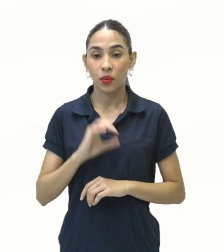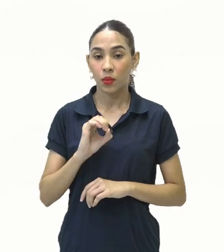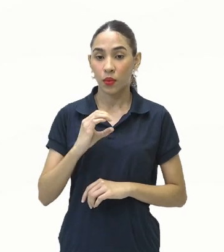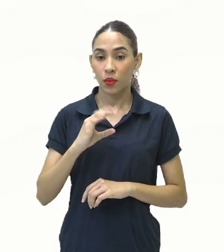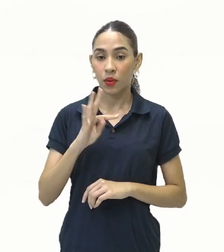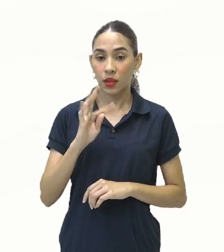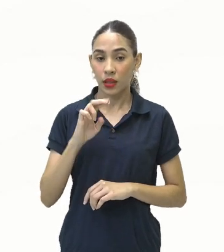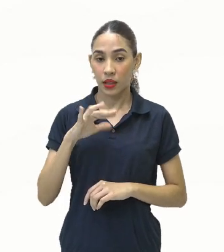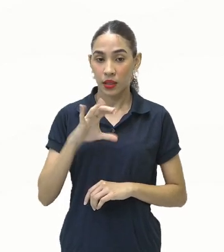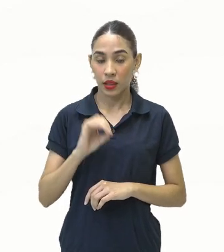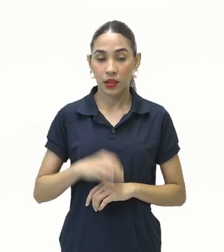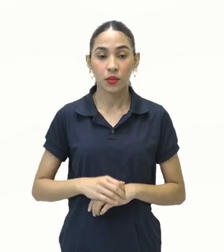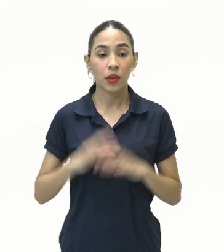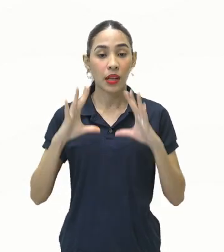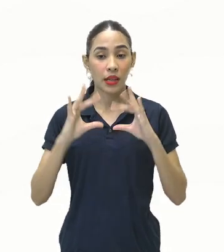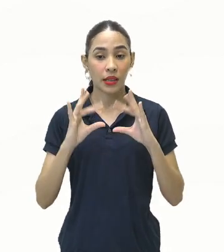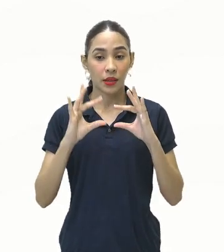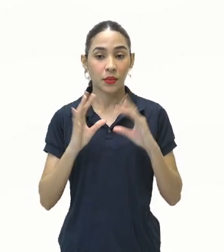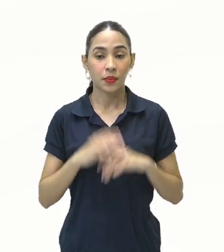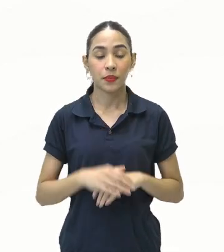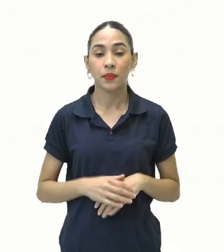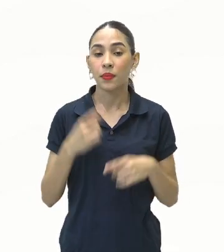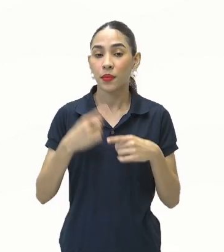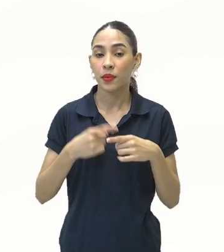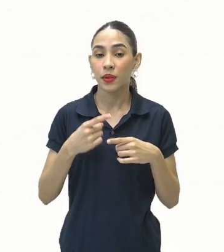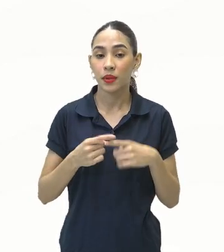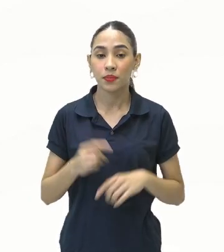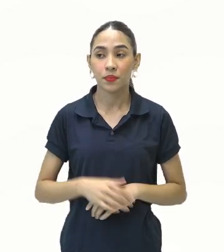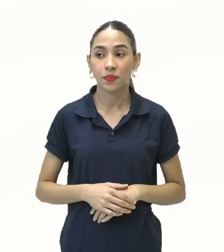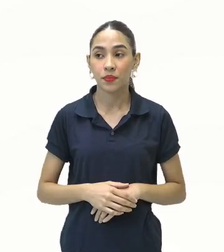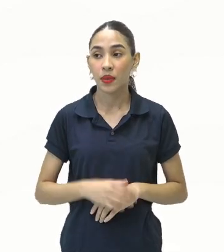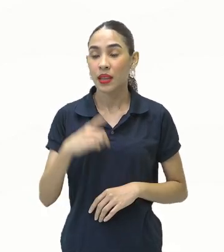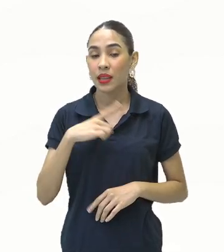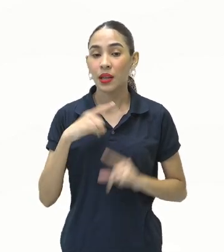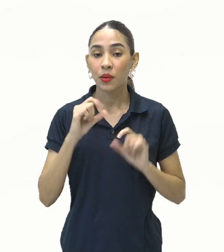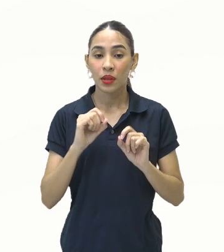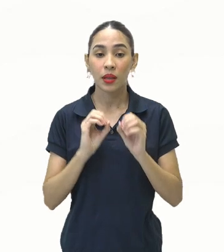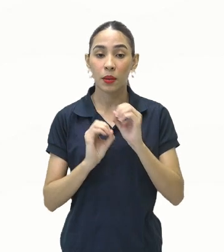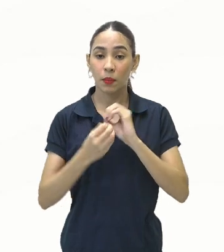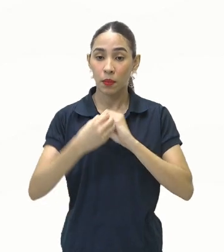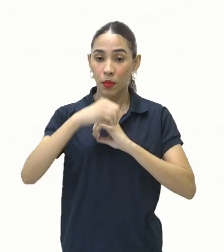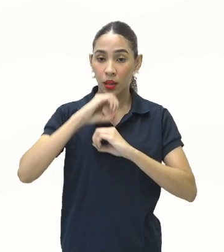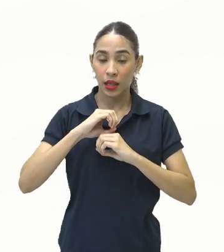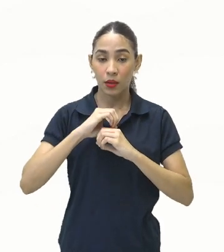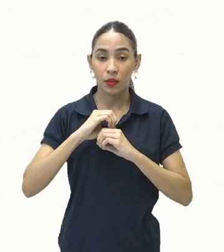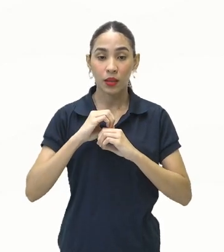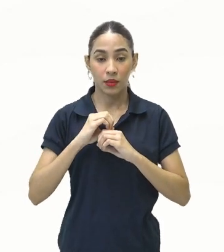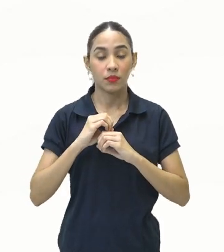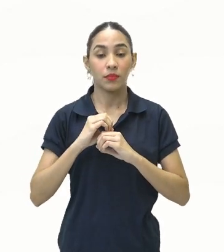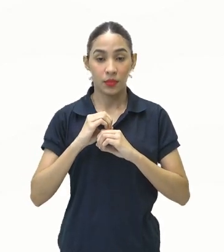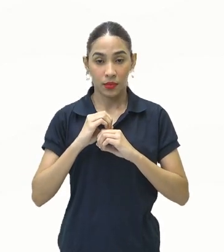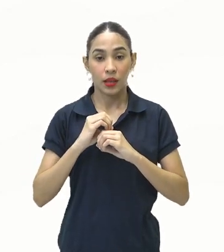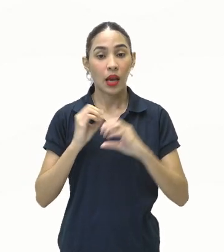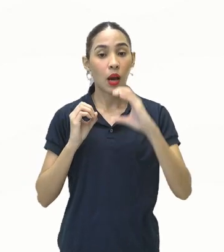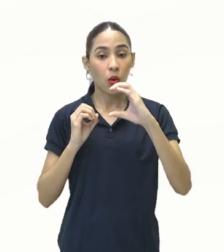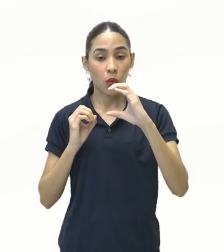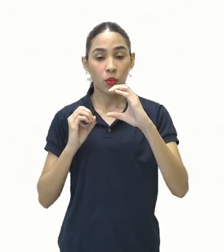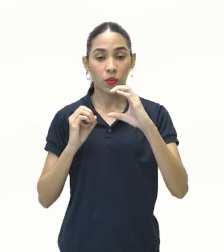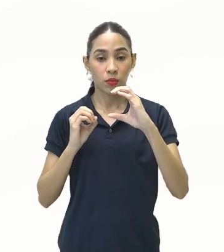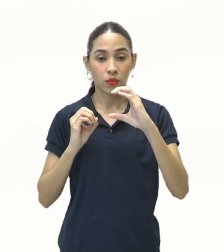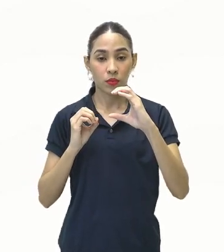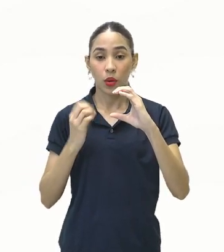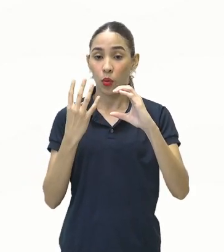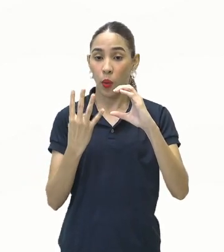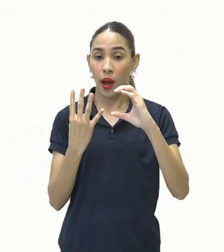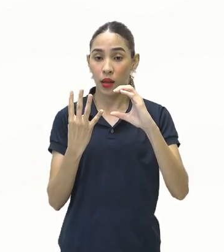ele vai ser líquido. Por quê? Porque eu tenho moléculas de 4 carbonos, tá? Aqui eu tenho 4